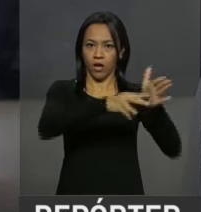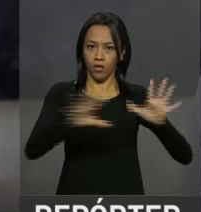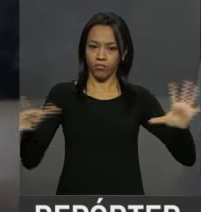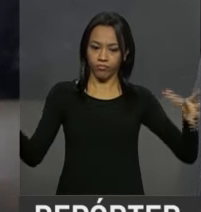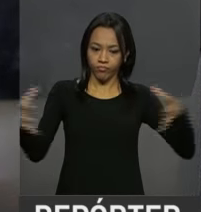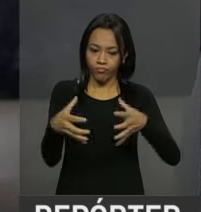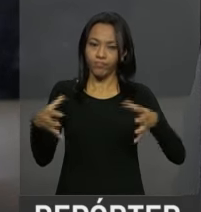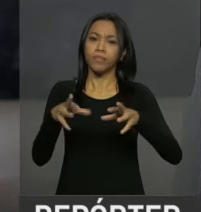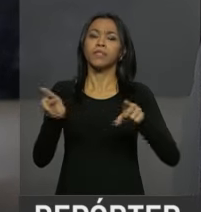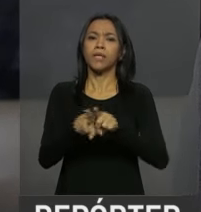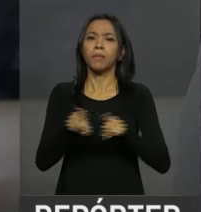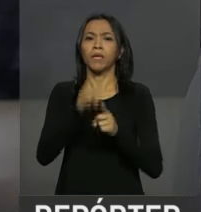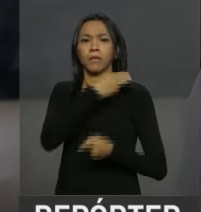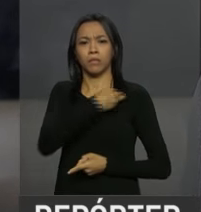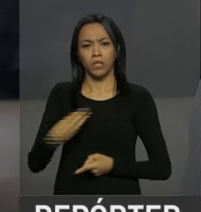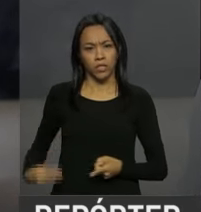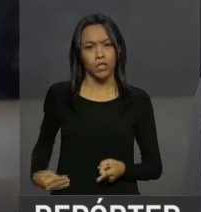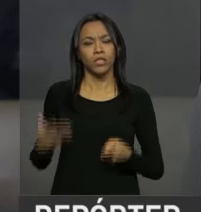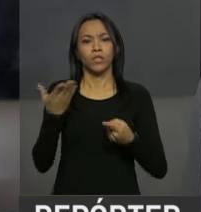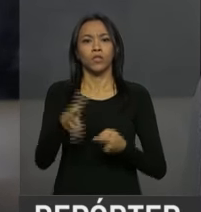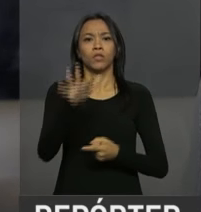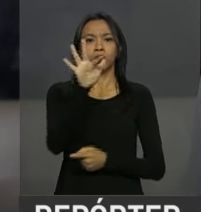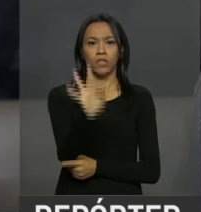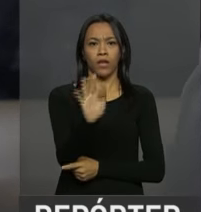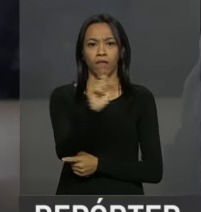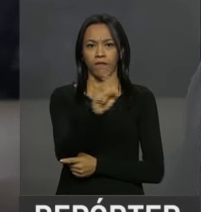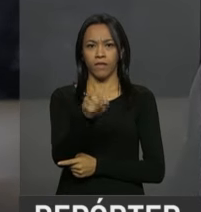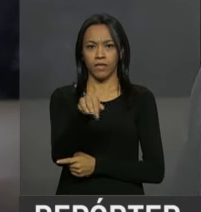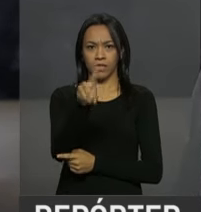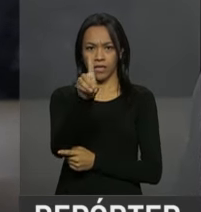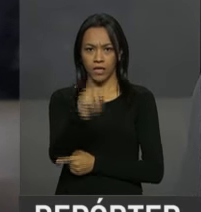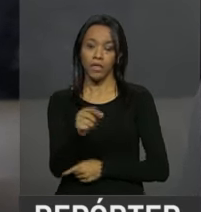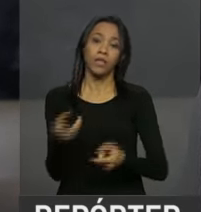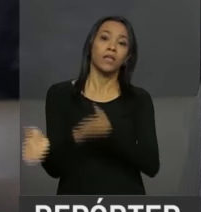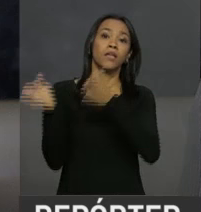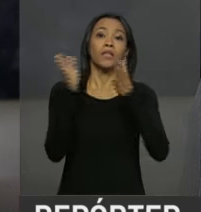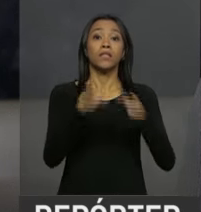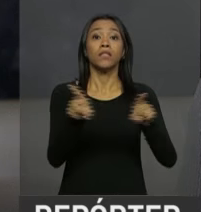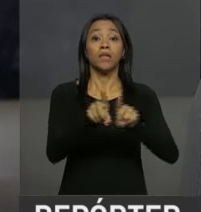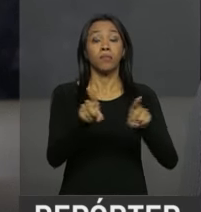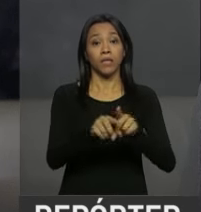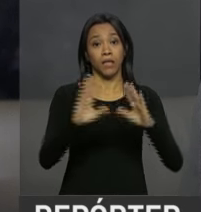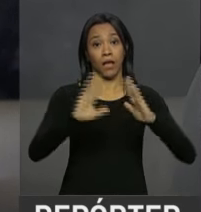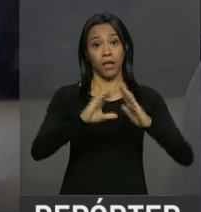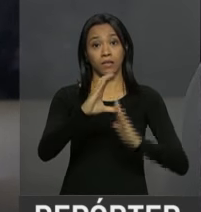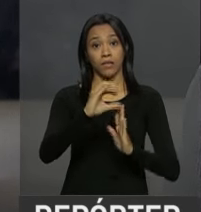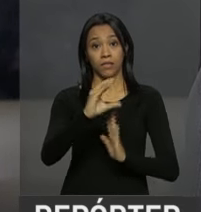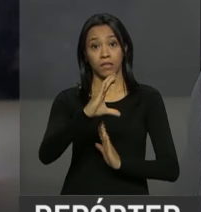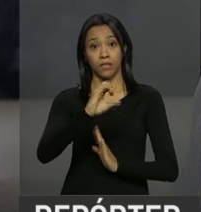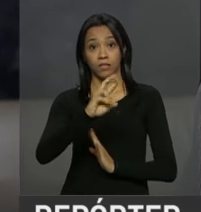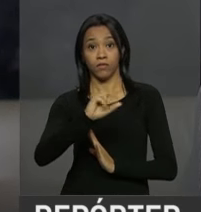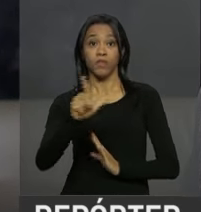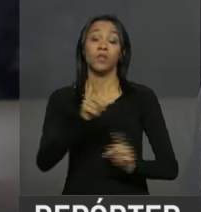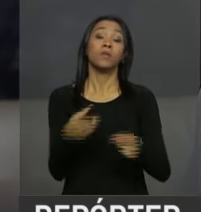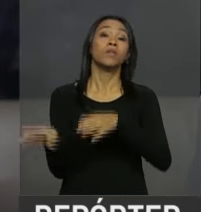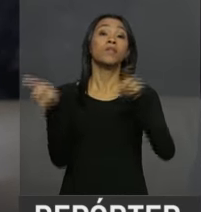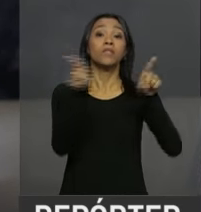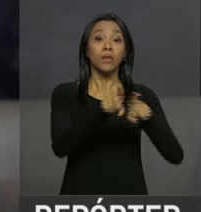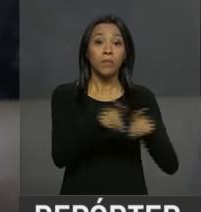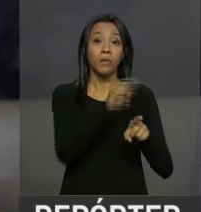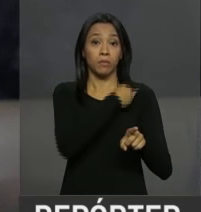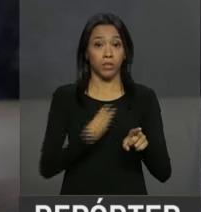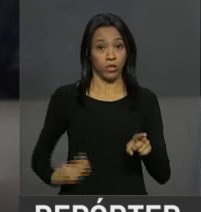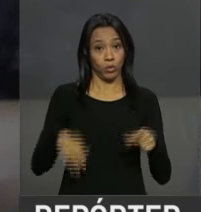lado aí dos ministros da Fazenda, Henrique Meirelles, da Casa Civil da Presidência, Eliseu Padilha e do Ministro do Trabalho, Ronaldo